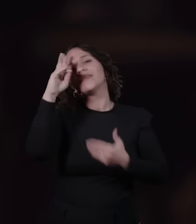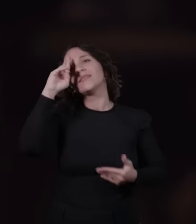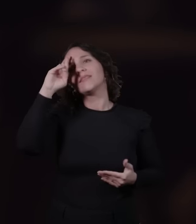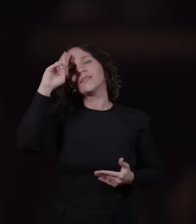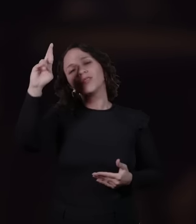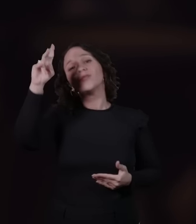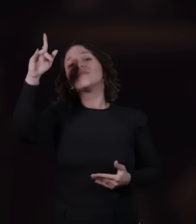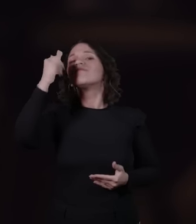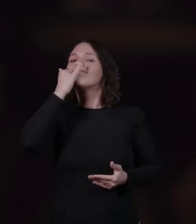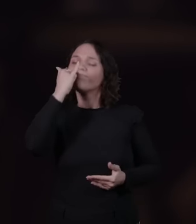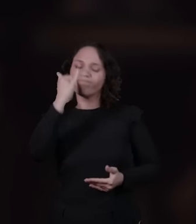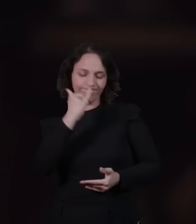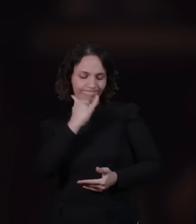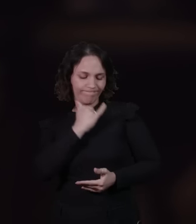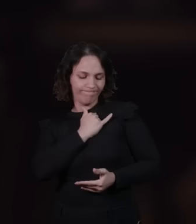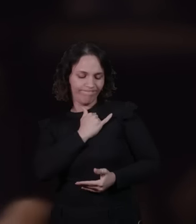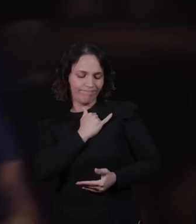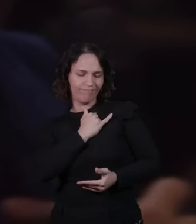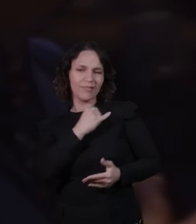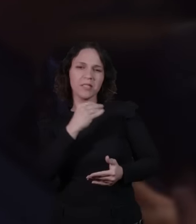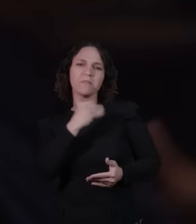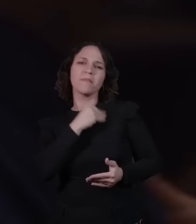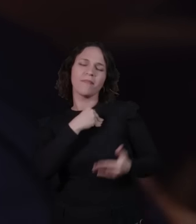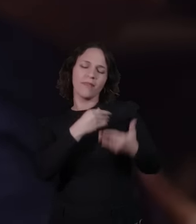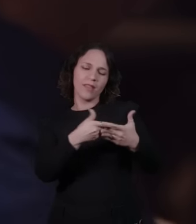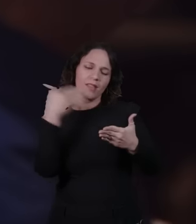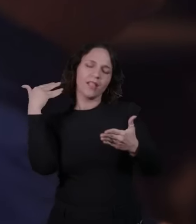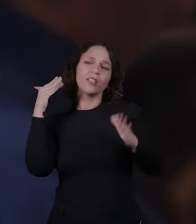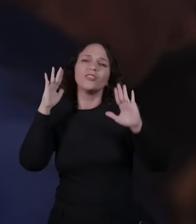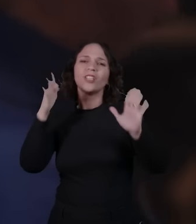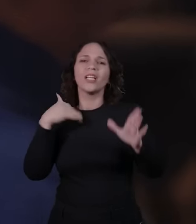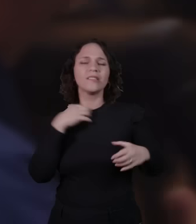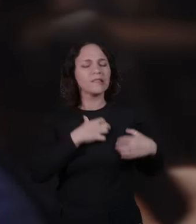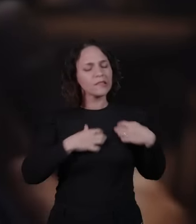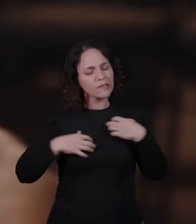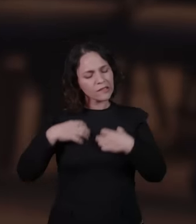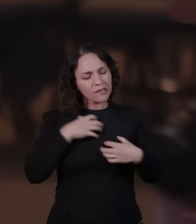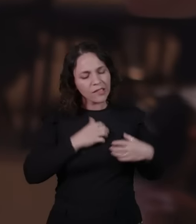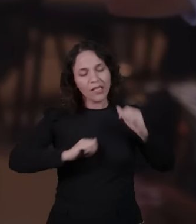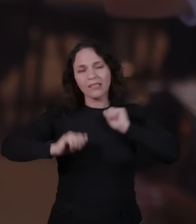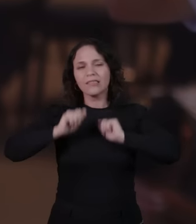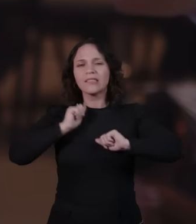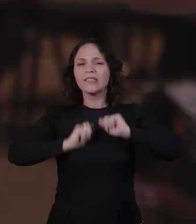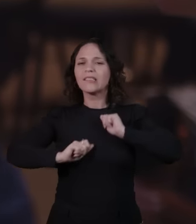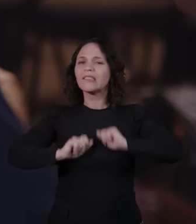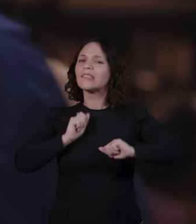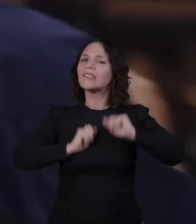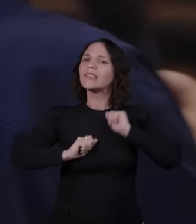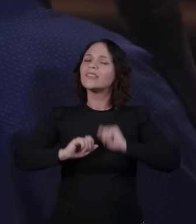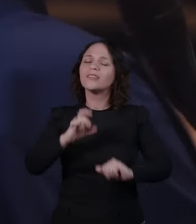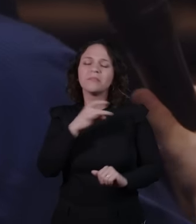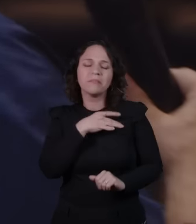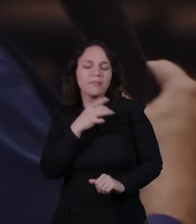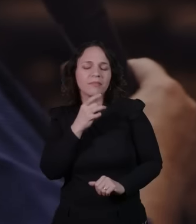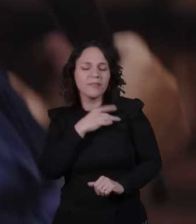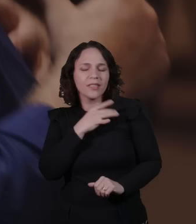pelo perdão dos meus pecados. Eu entrego as minhas ansiedades, eu entrego os meus